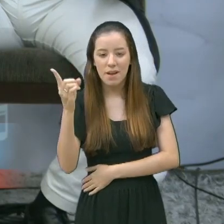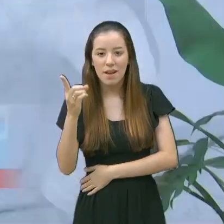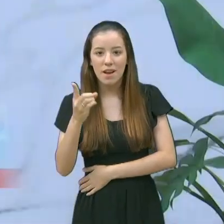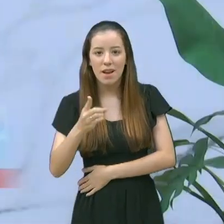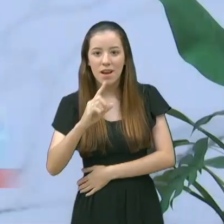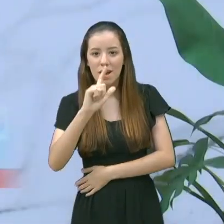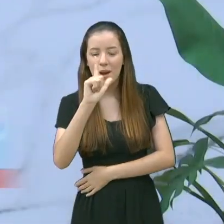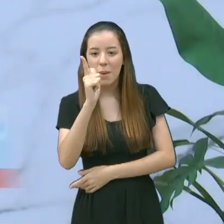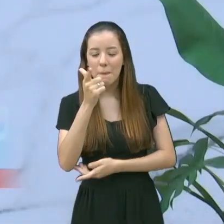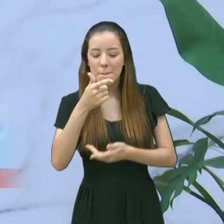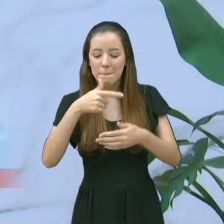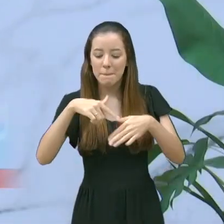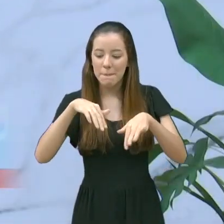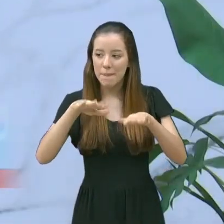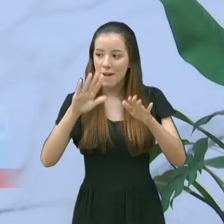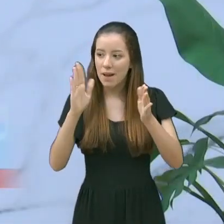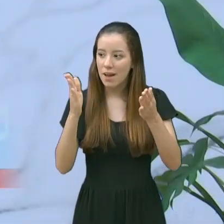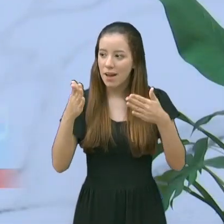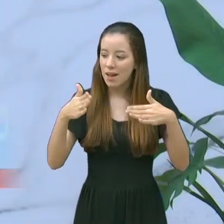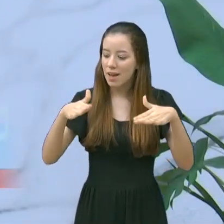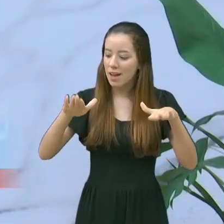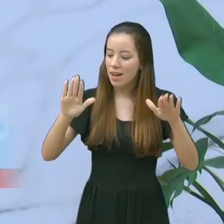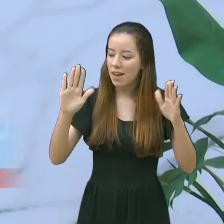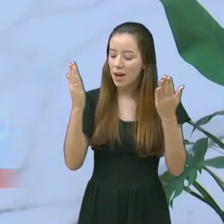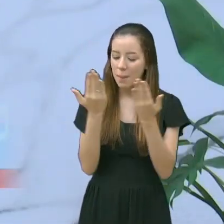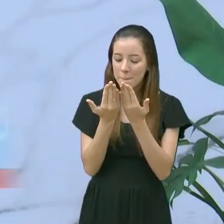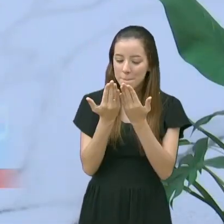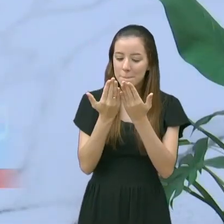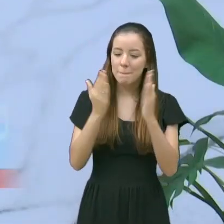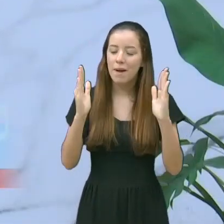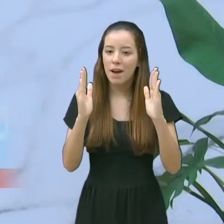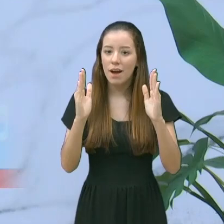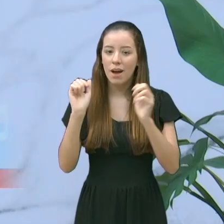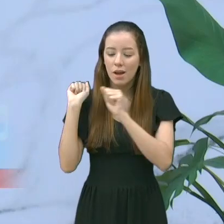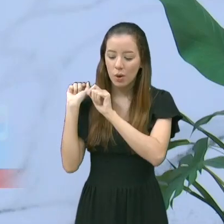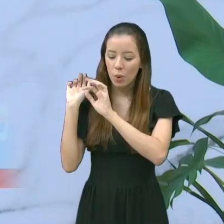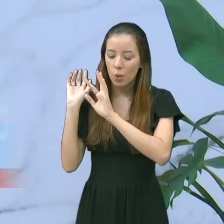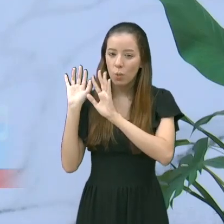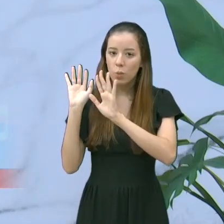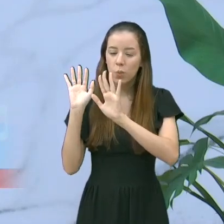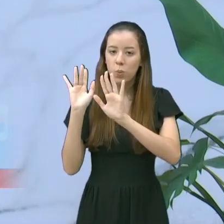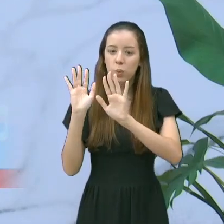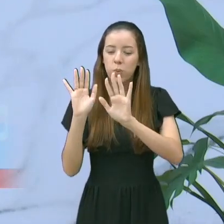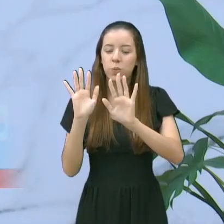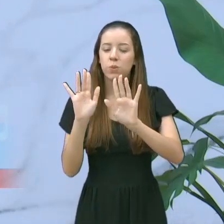caminhar por entre as águas do mar vermelho?